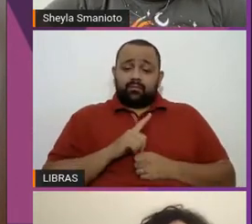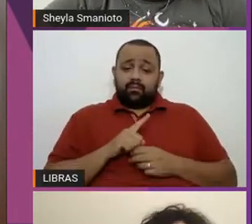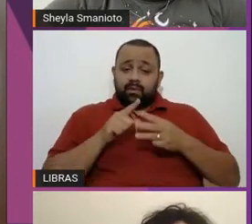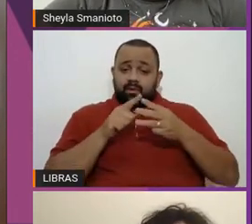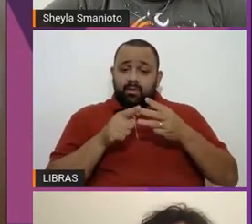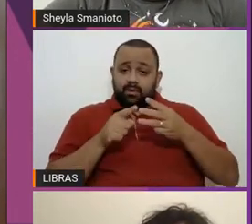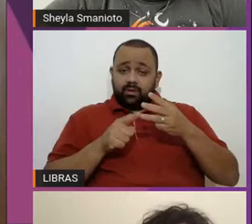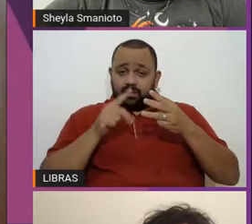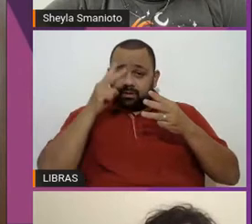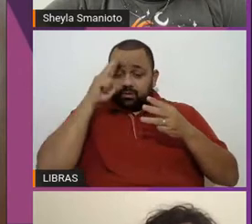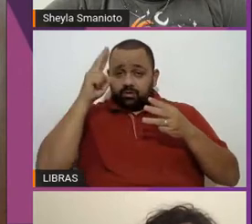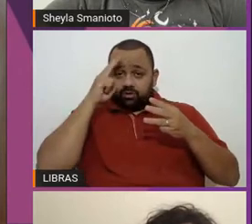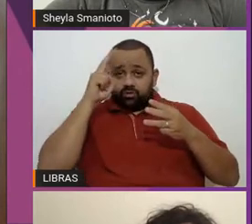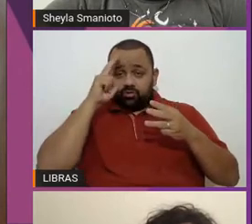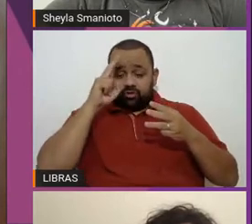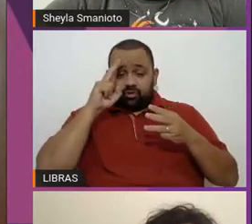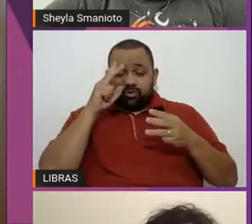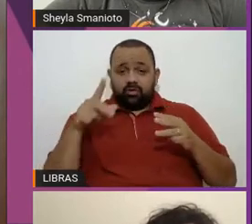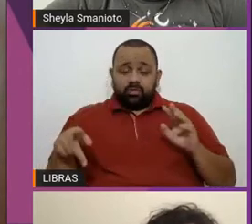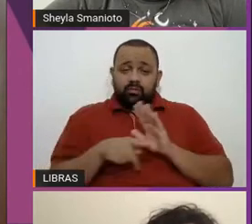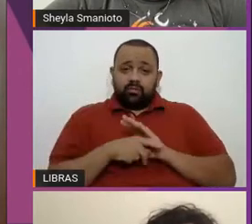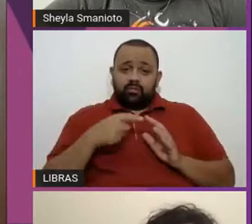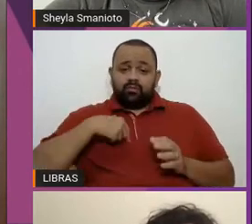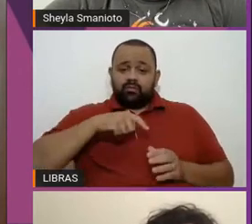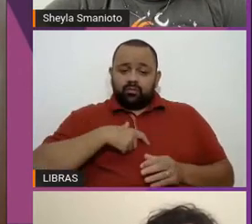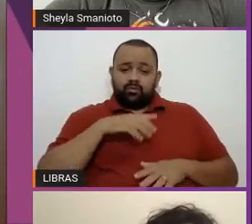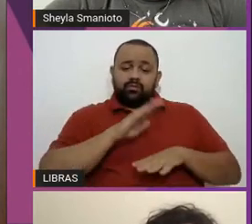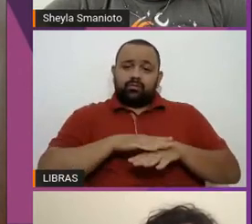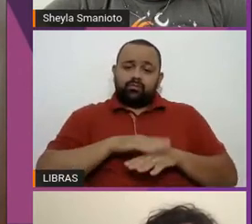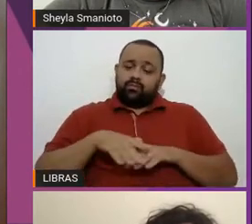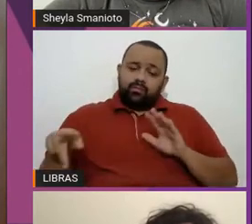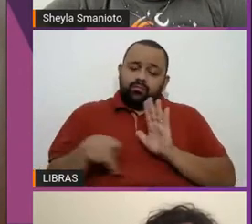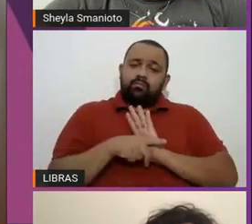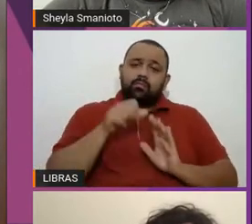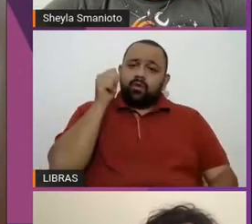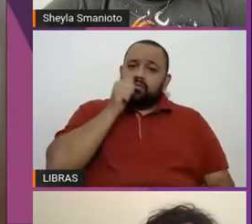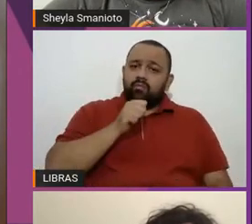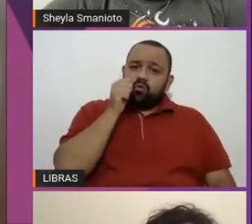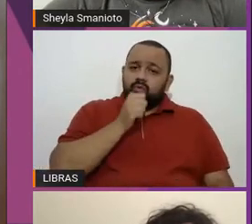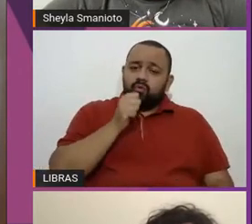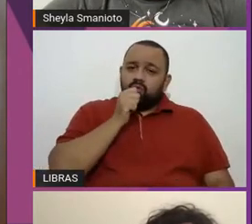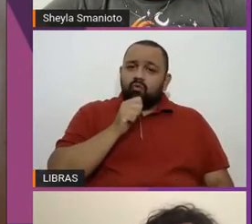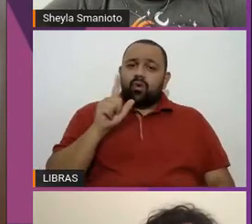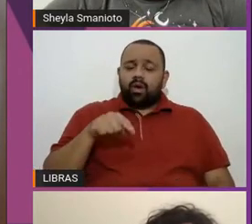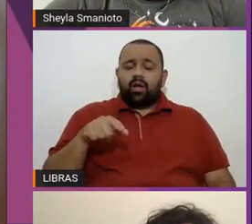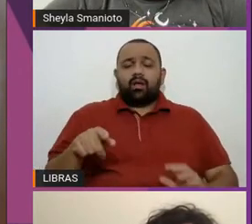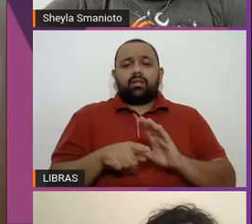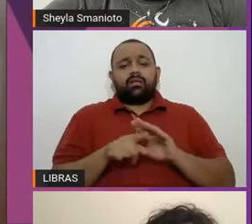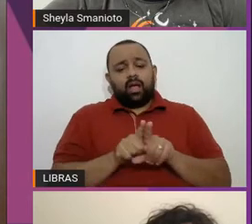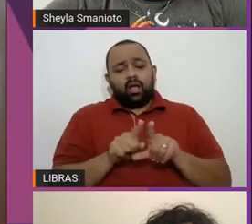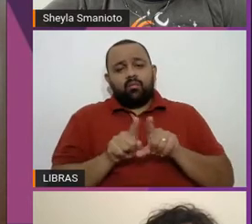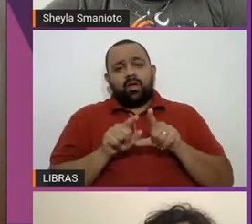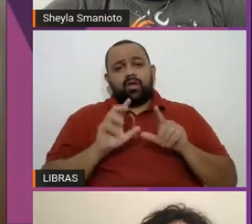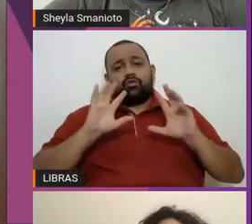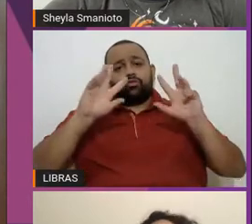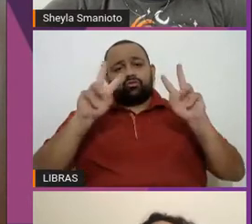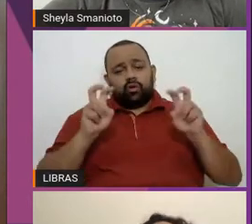atrair três romances de hoje que a gente tem que tratar bonita mulheres e que aqui é tão de gênero